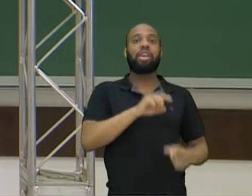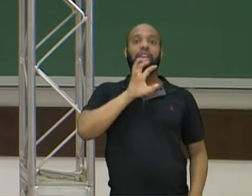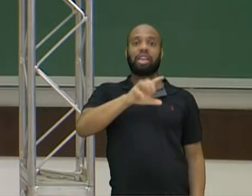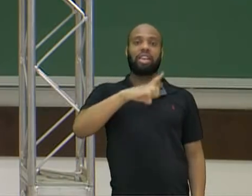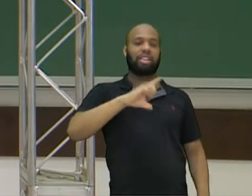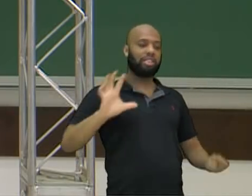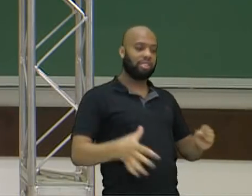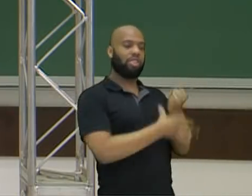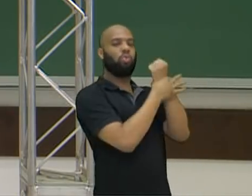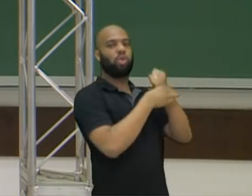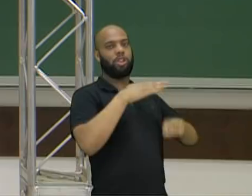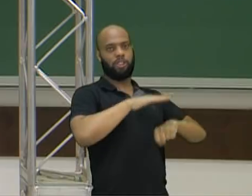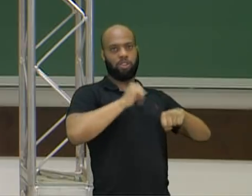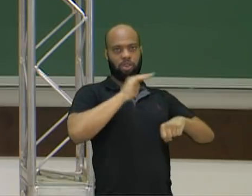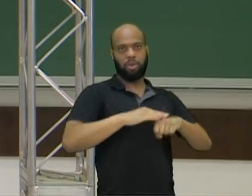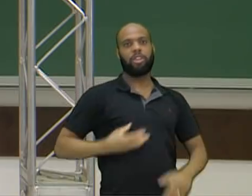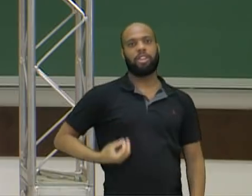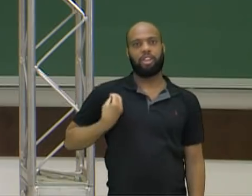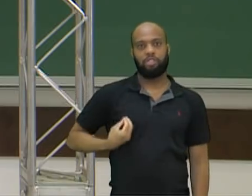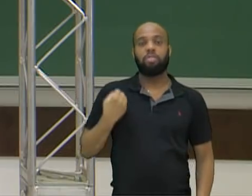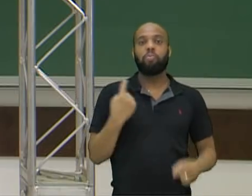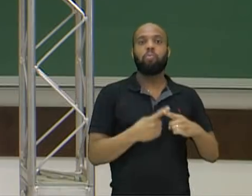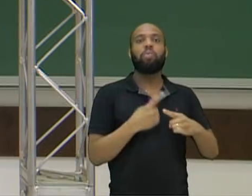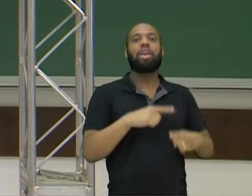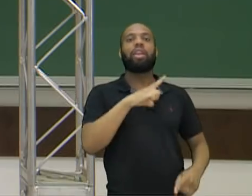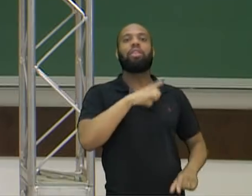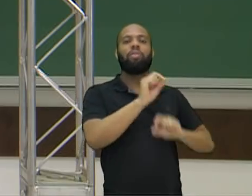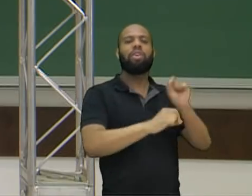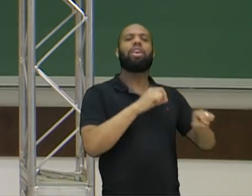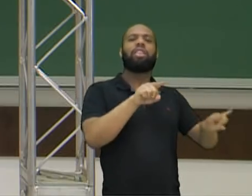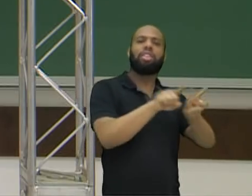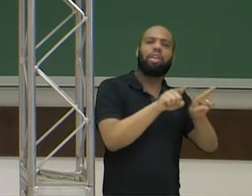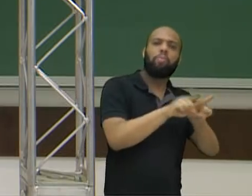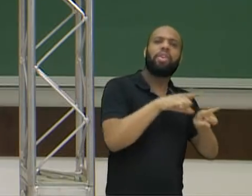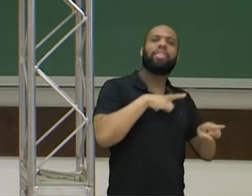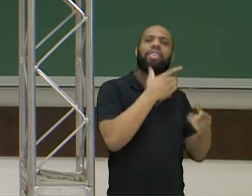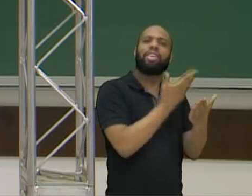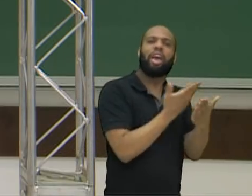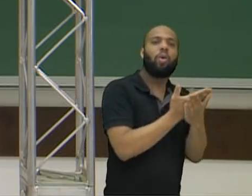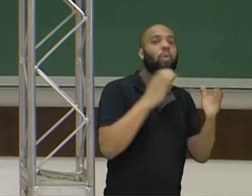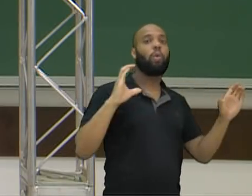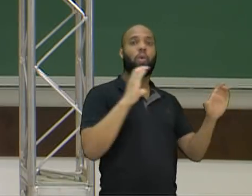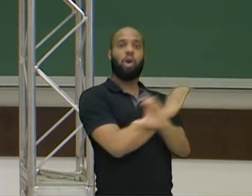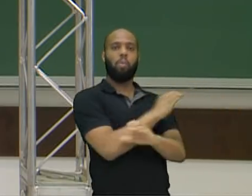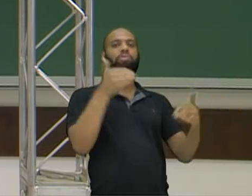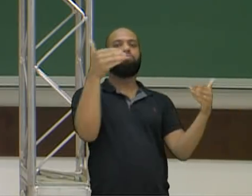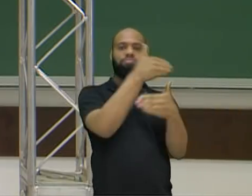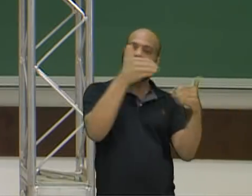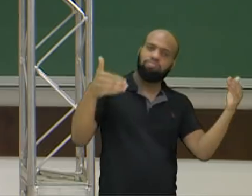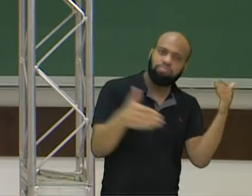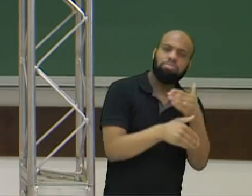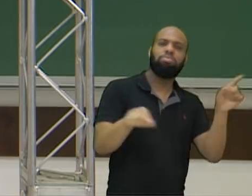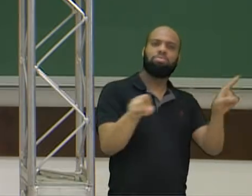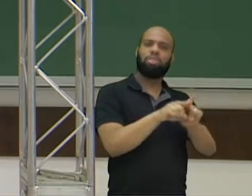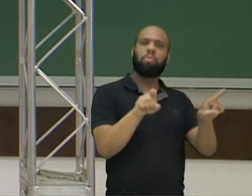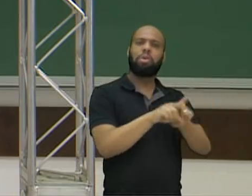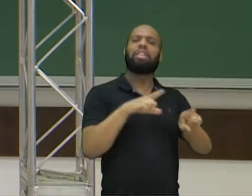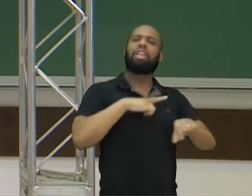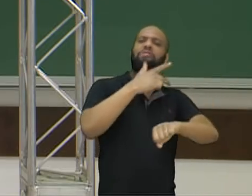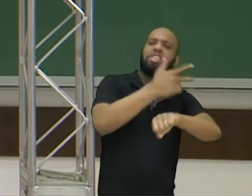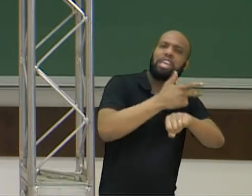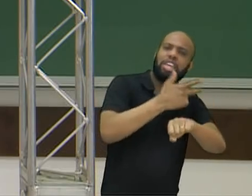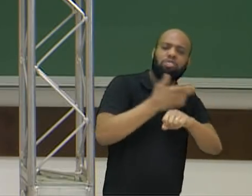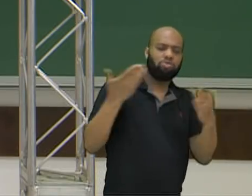presença ficará registrada. Lá você encontra as aulas, a aula inteira, na íntegra, você encontra também os